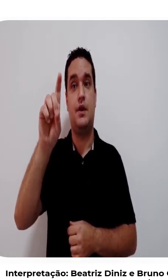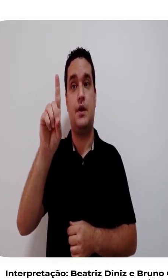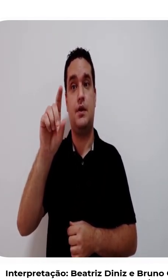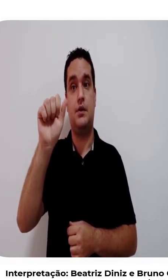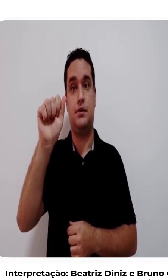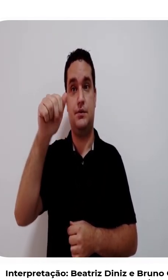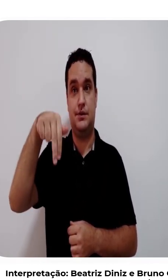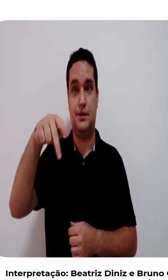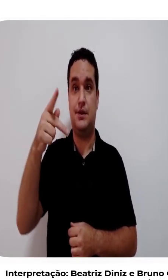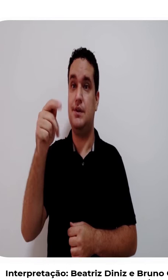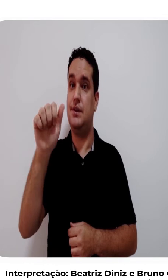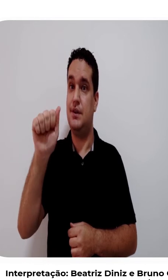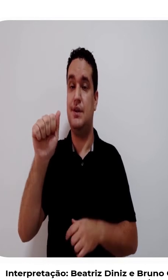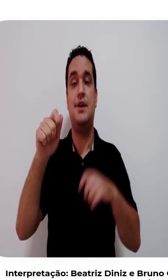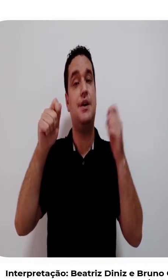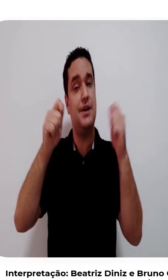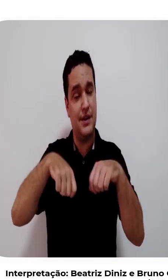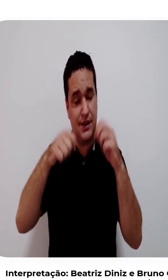introduzir, mesmo que